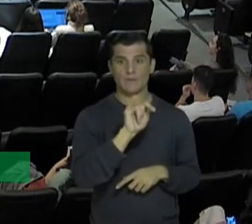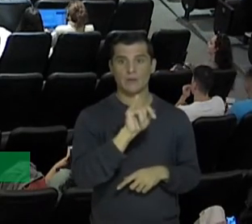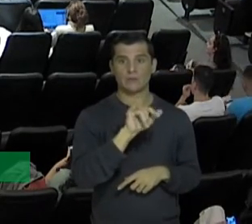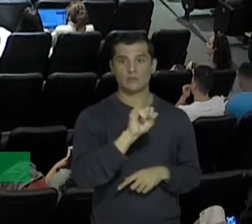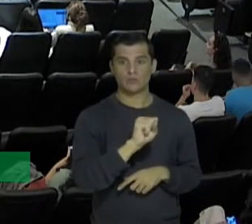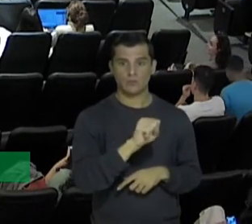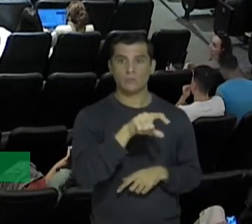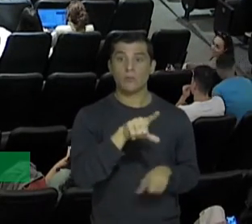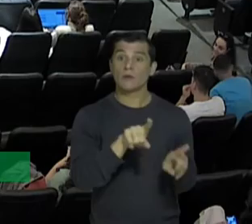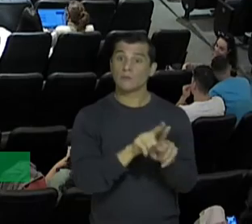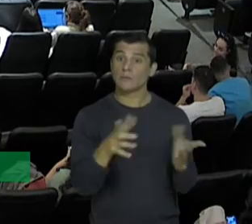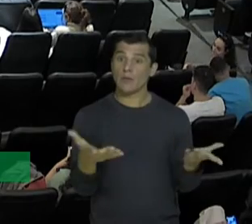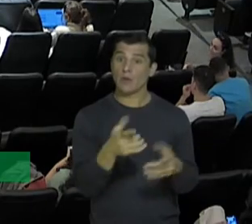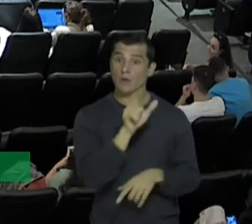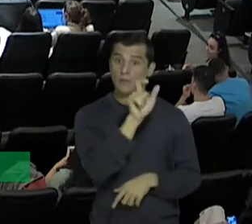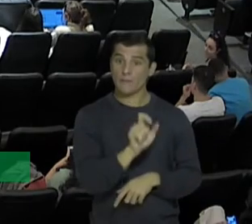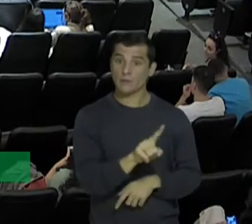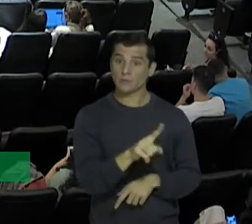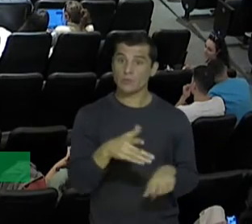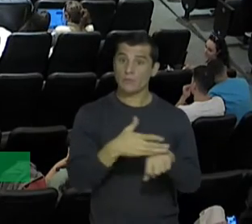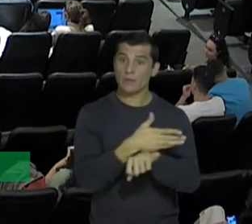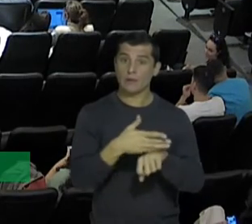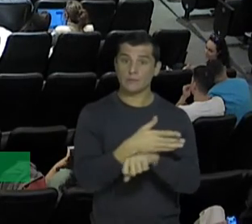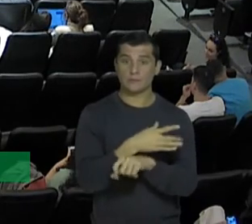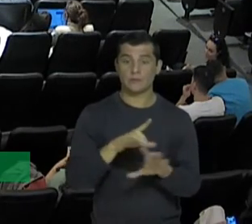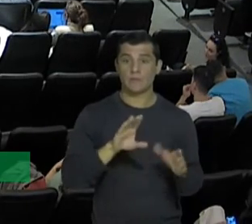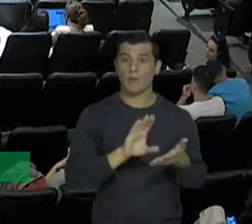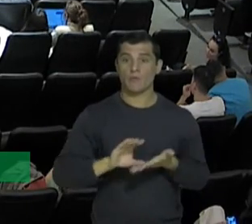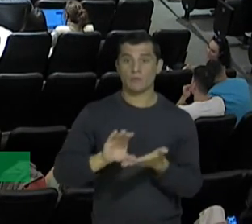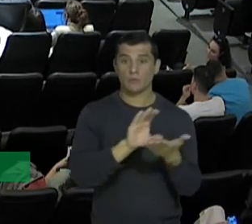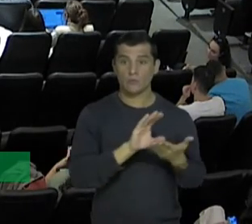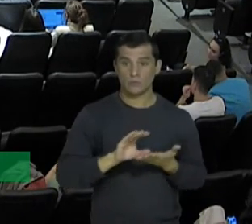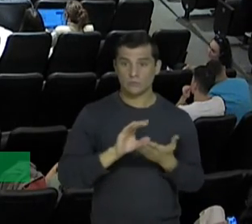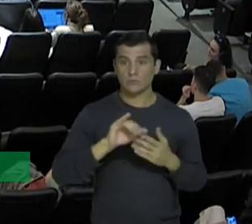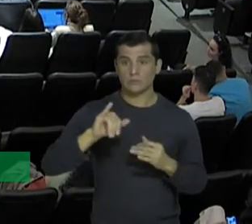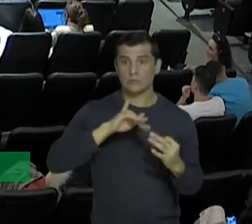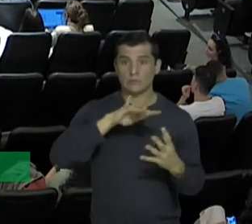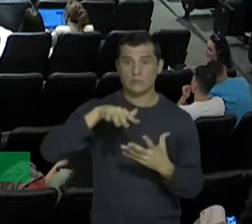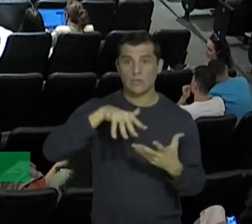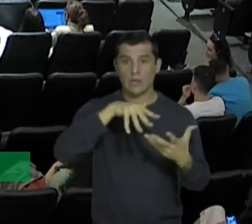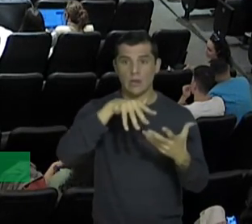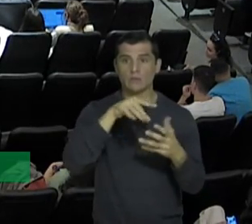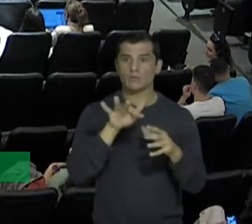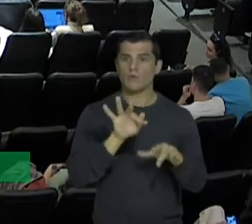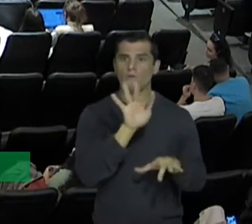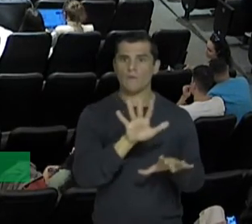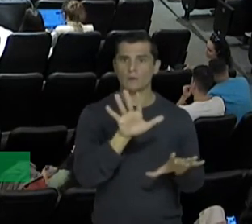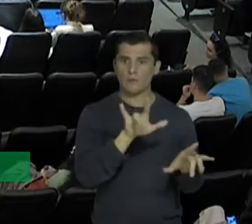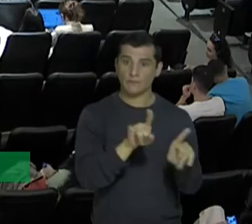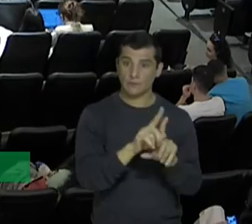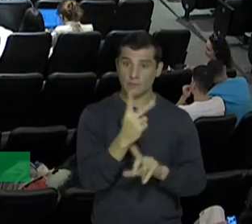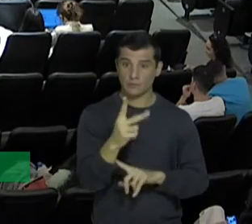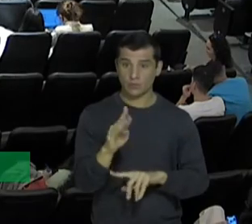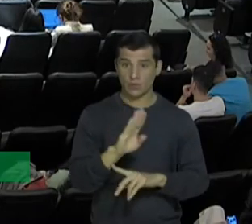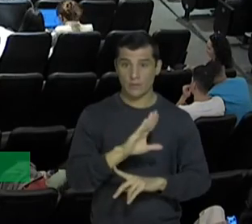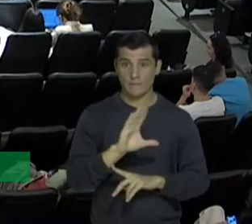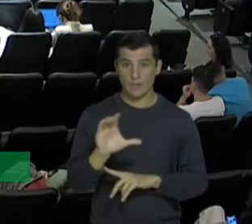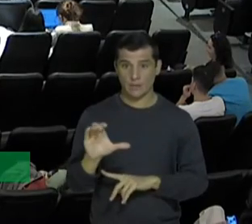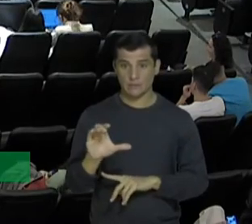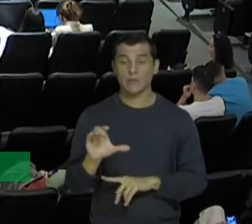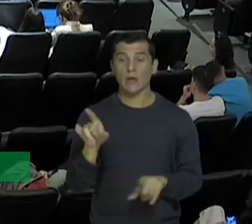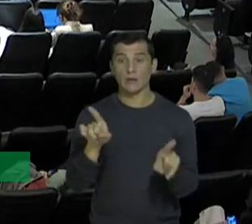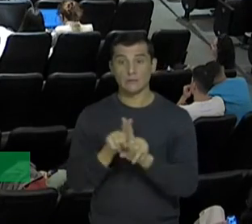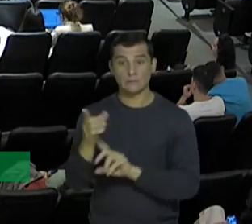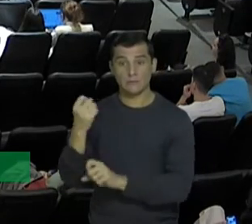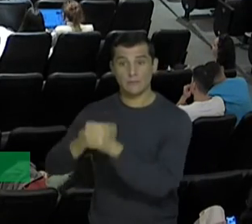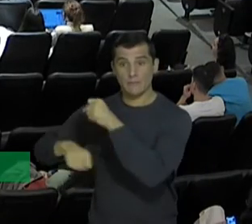Municipal de relações internacionais e federativas de Balneário Camburiu E desde 2015 é professor da